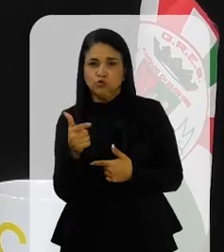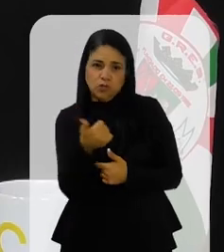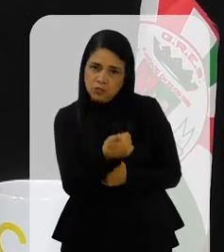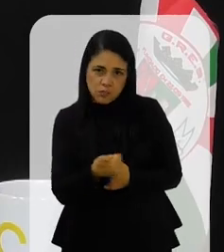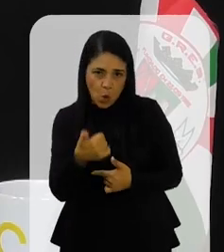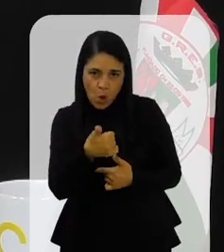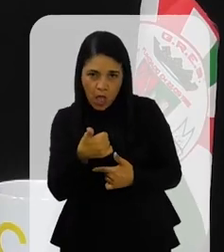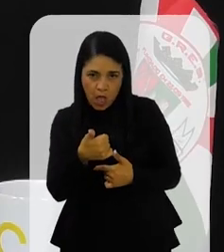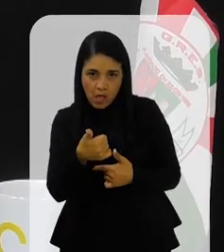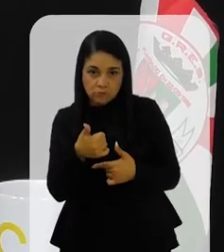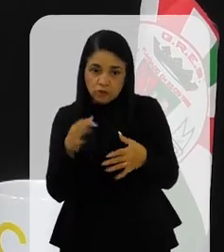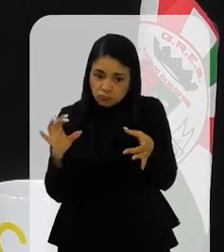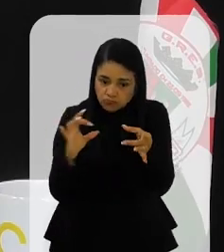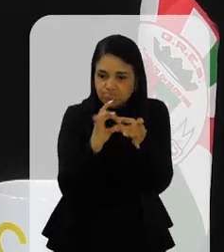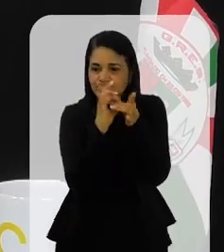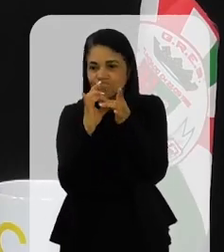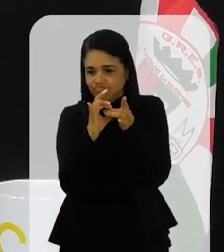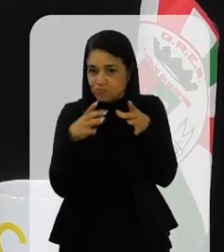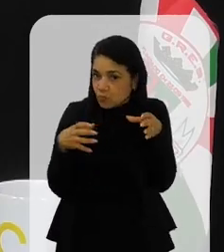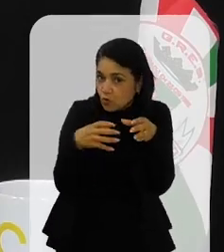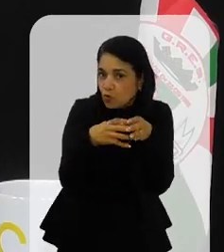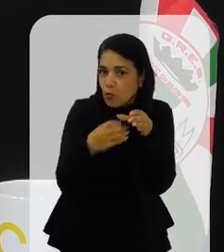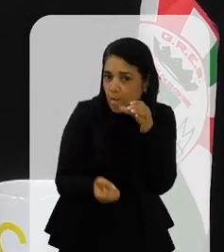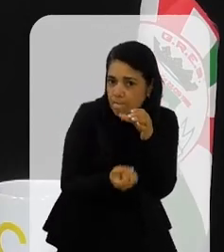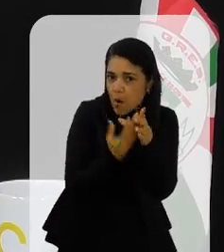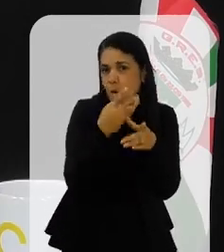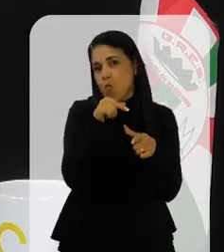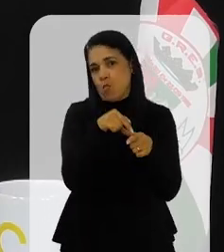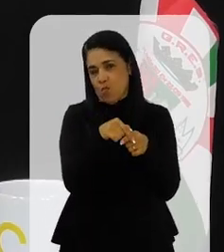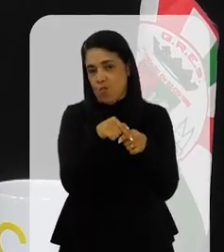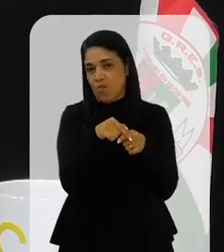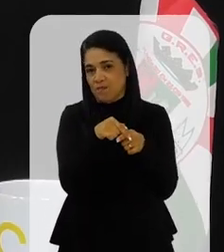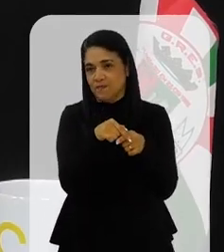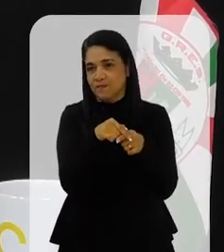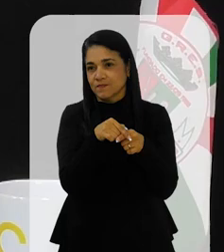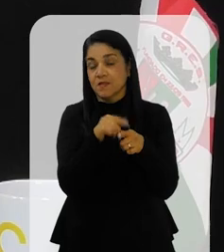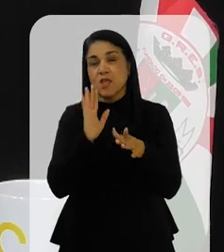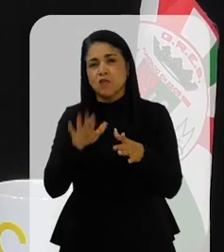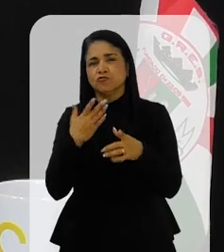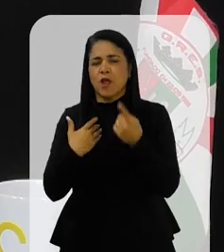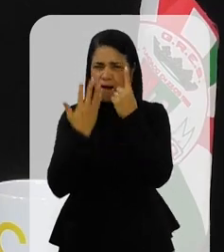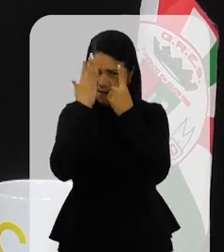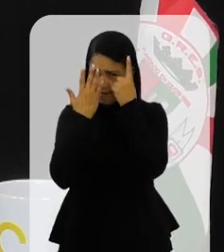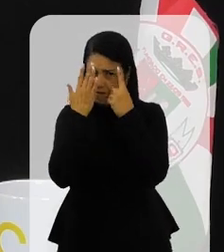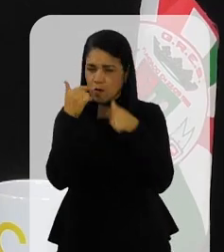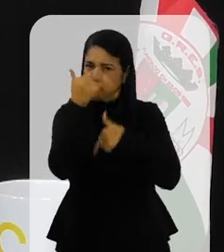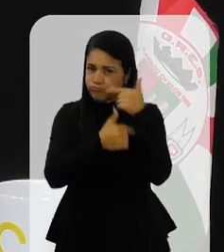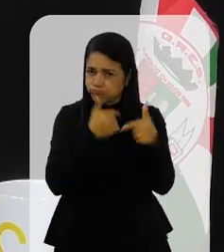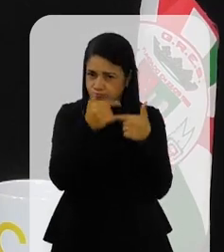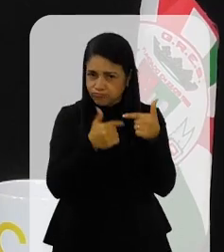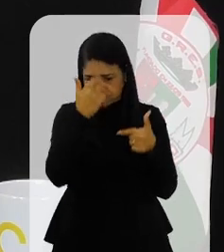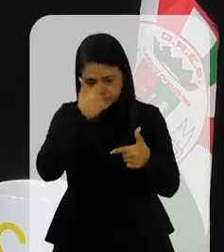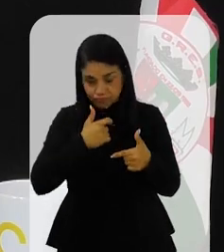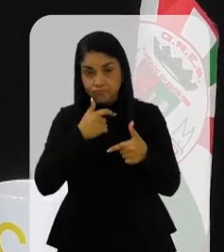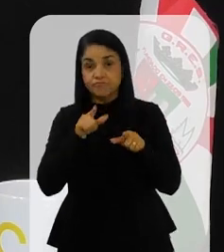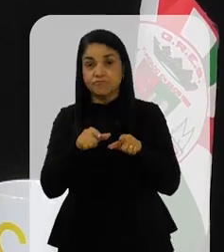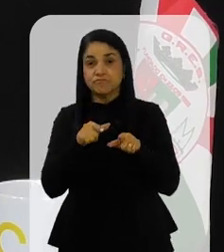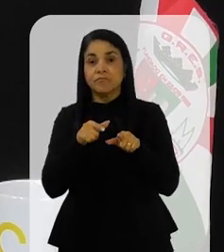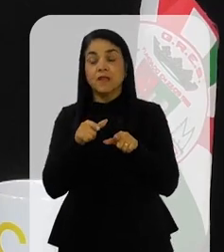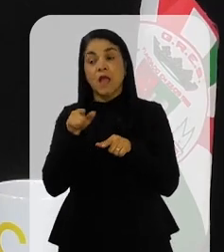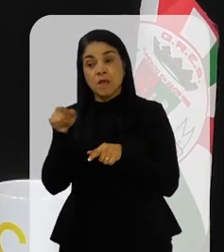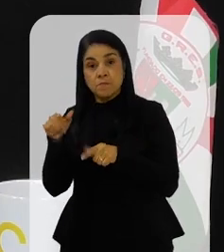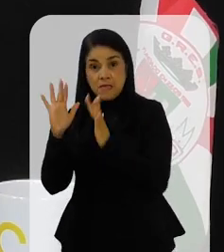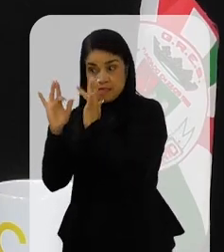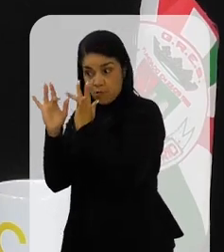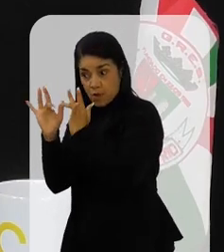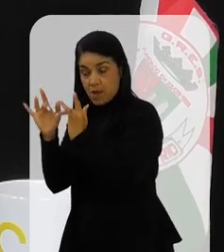e nós praticamente, né, nos unimos. E eu já era do carnaval, montei... Aí ela foi